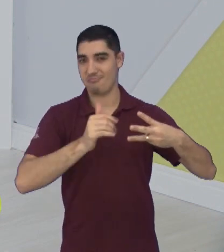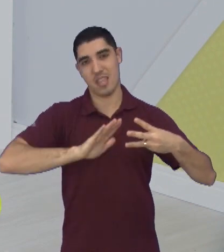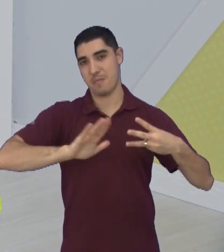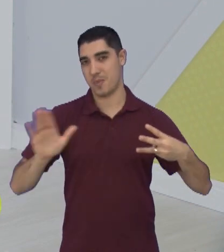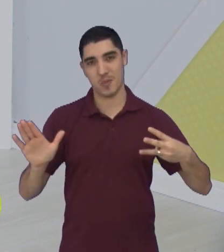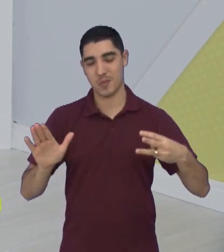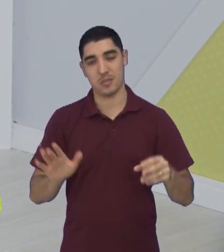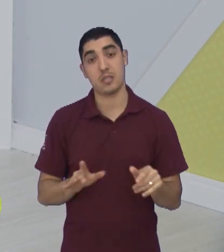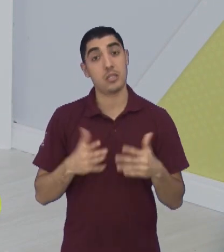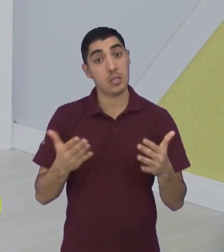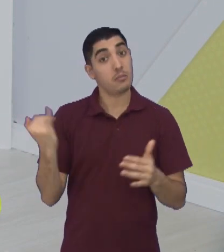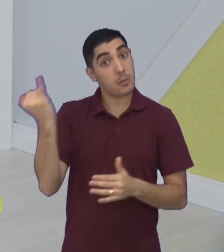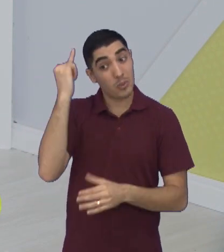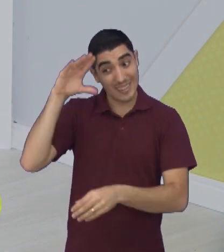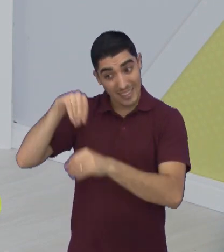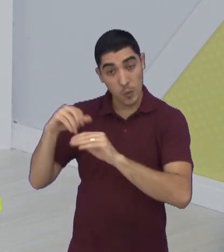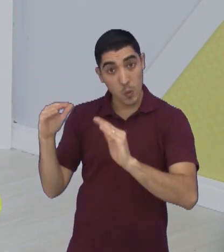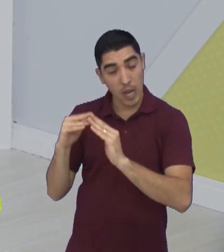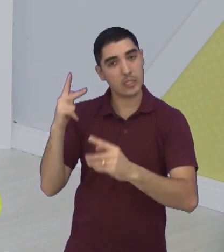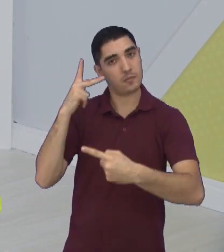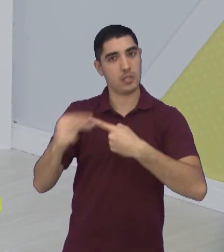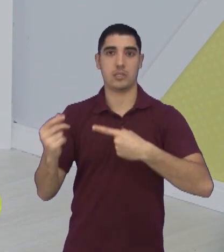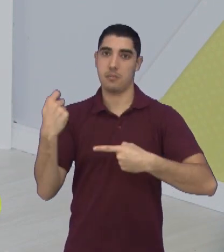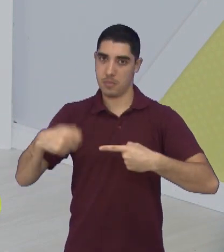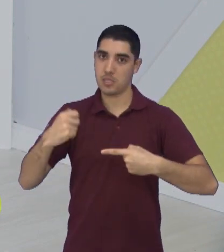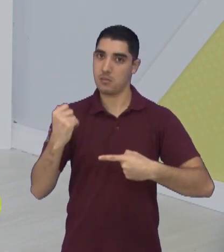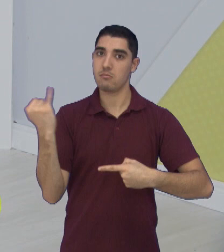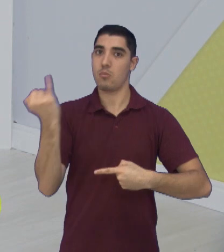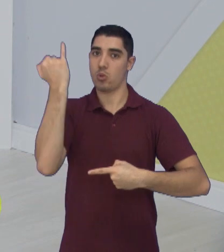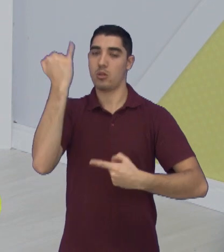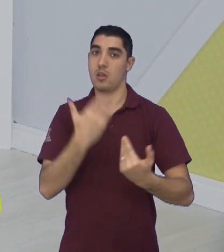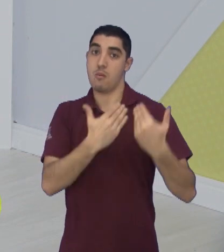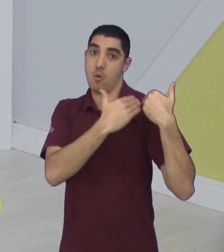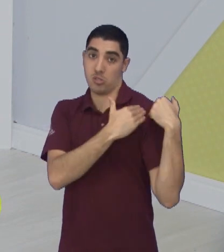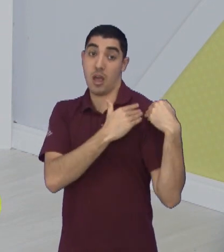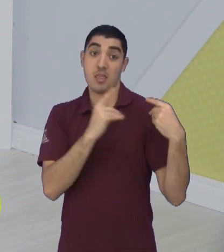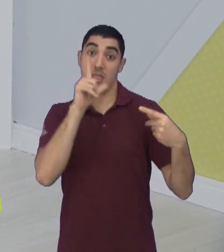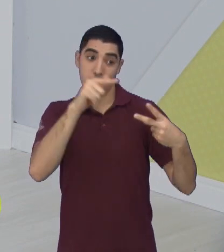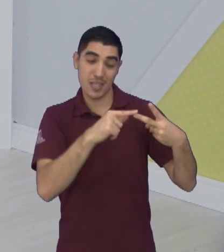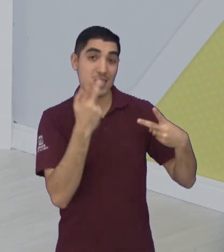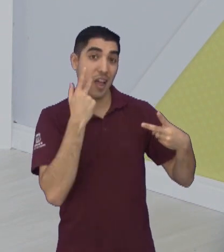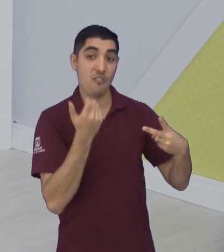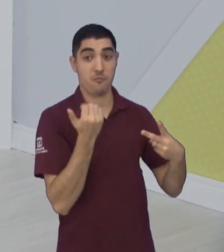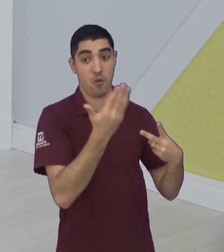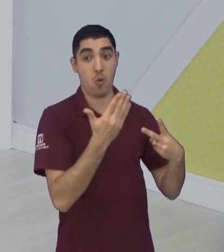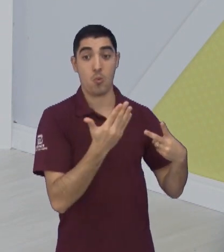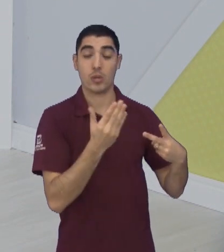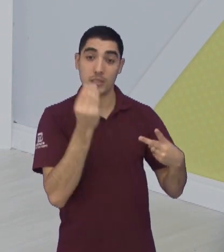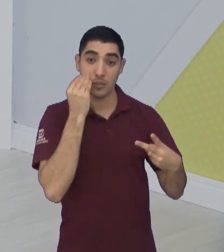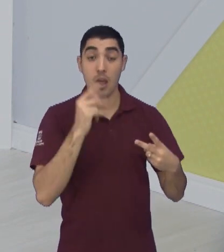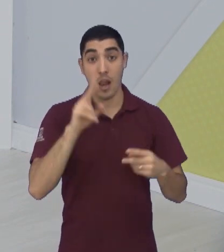aqui e jogar a responsabilidade para os cearenses lá no estado do Ceará, tá certo? Lembrando,